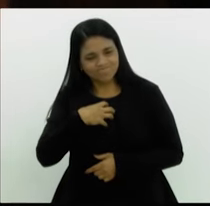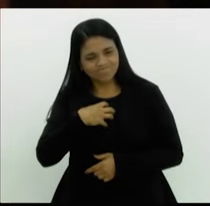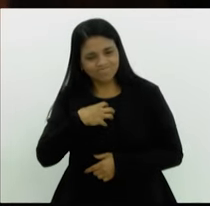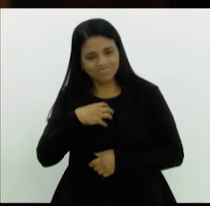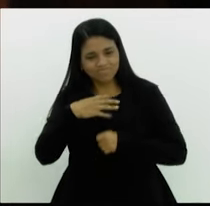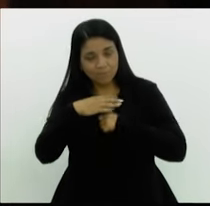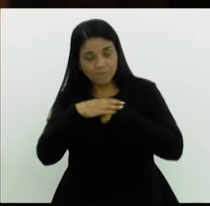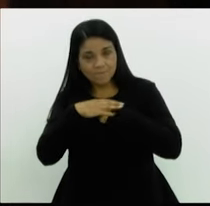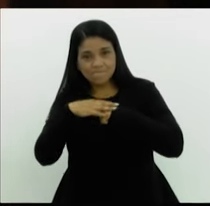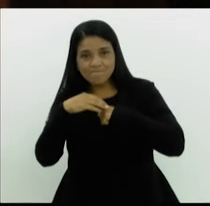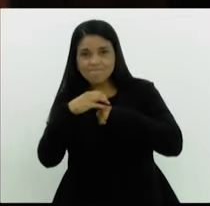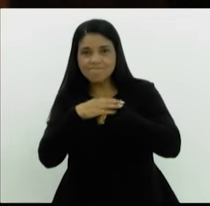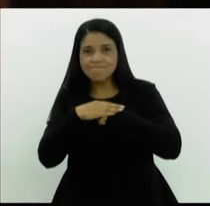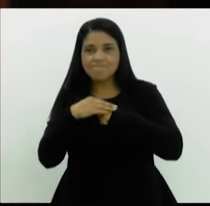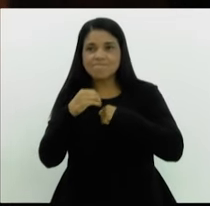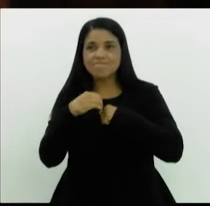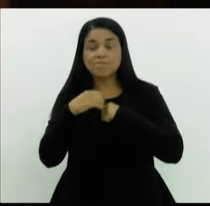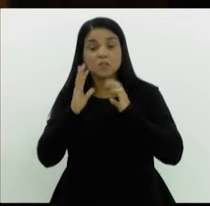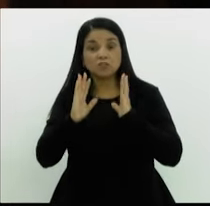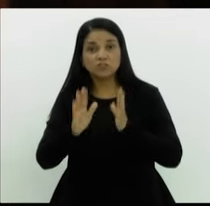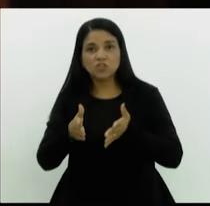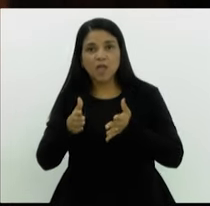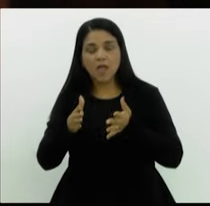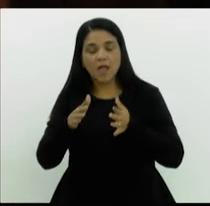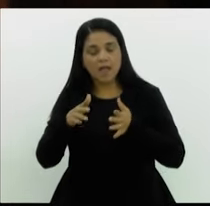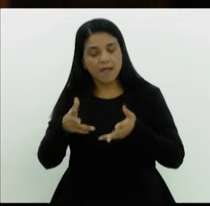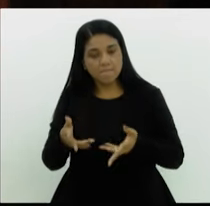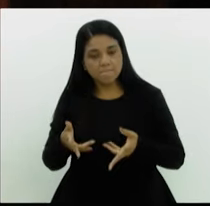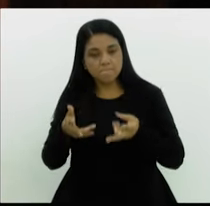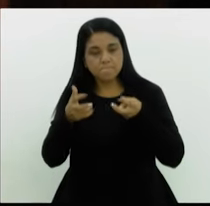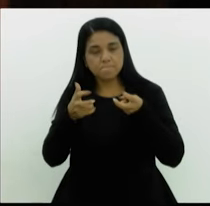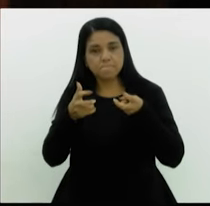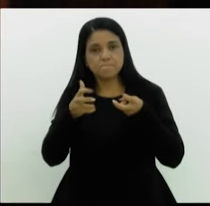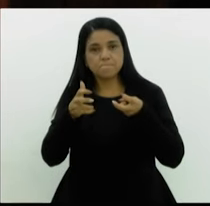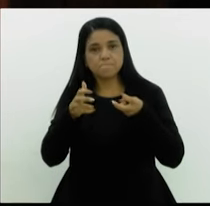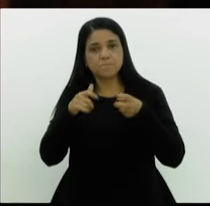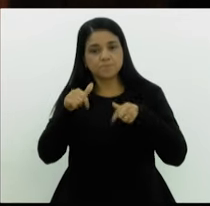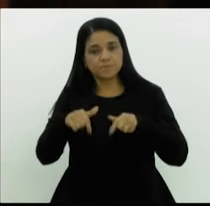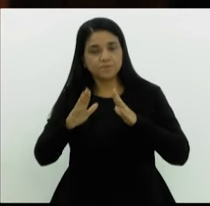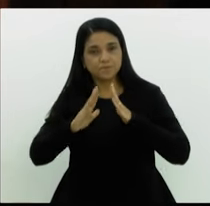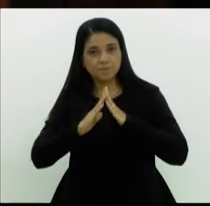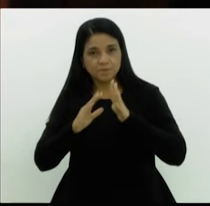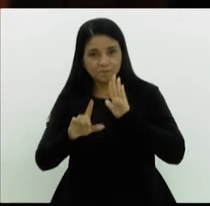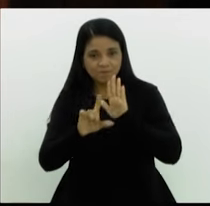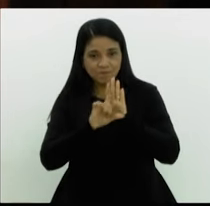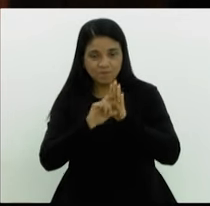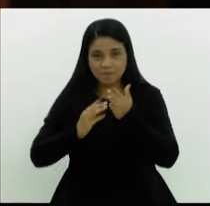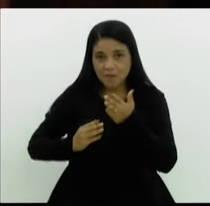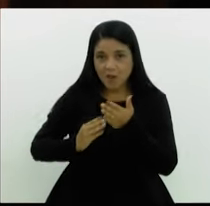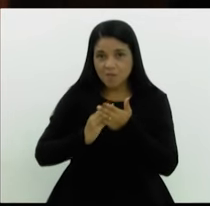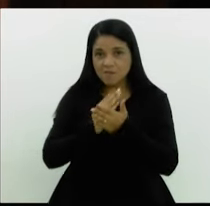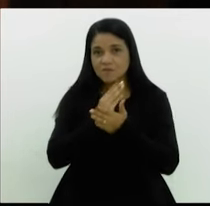alento por ver que já está, não é, aqui nesta casa para aprovação da contratação